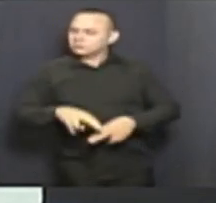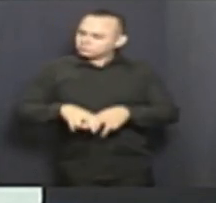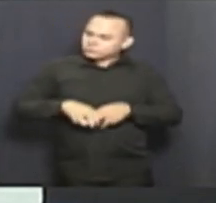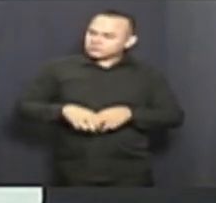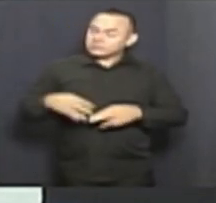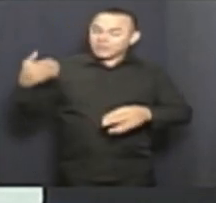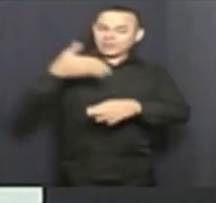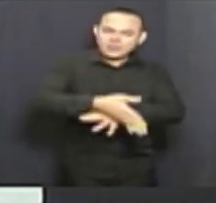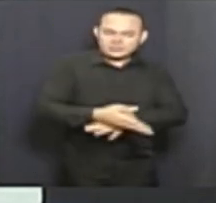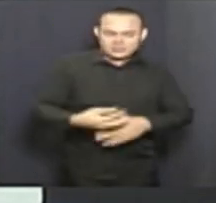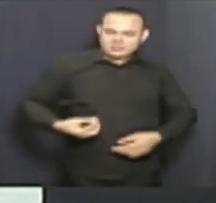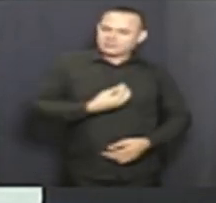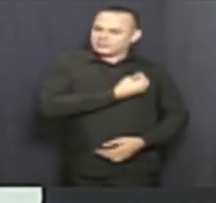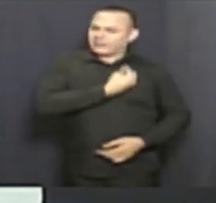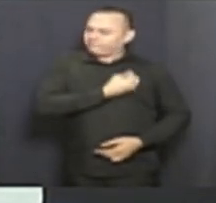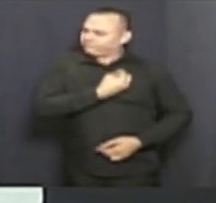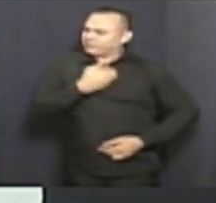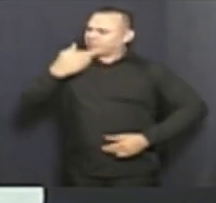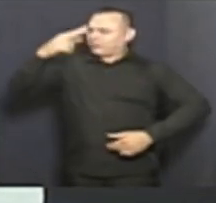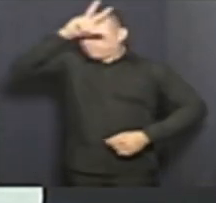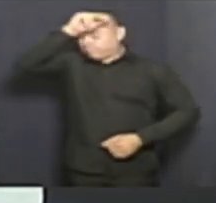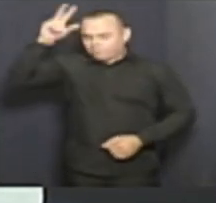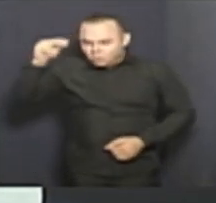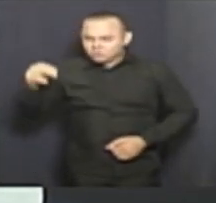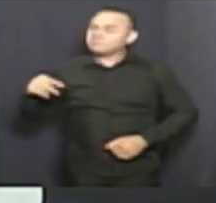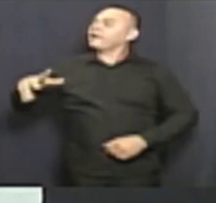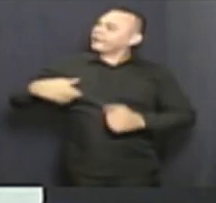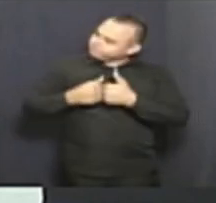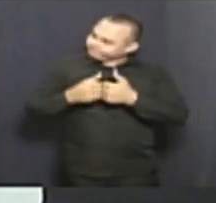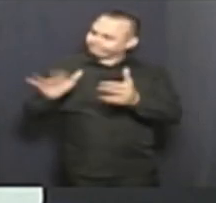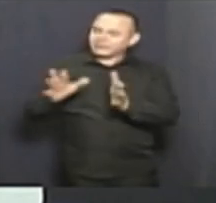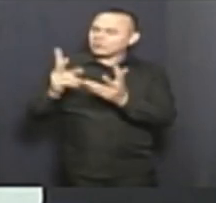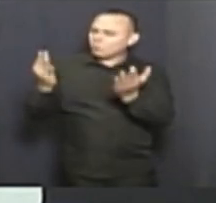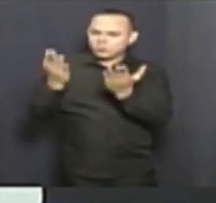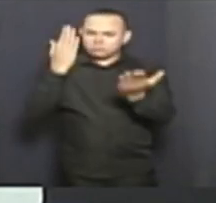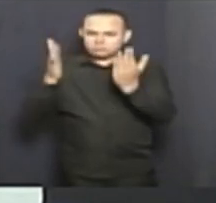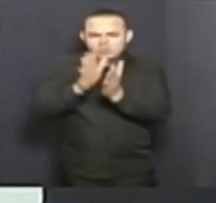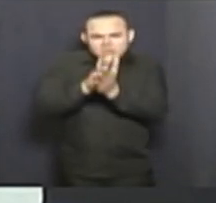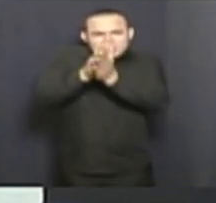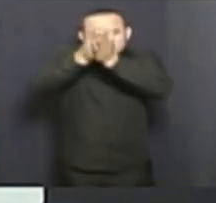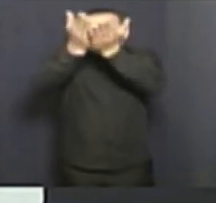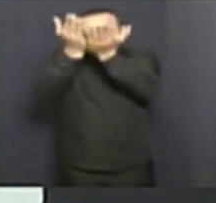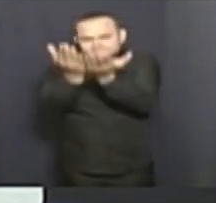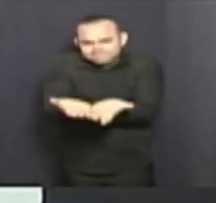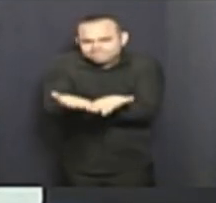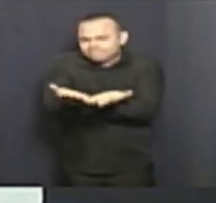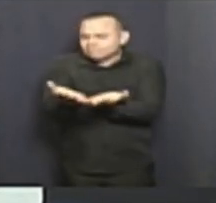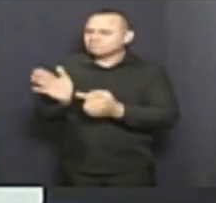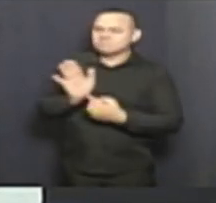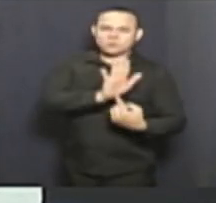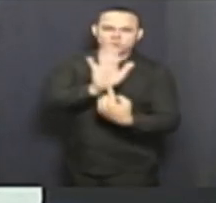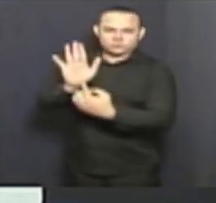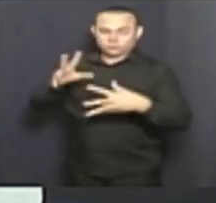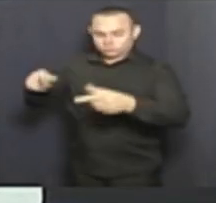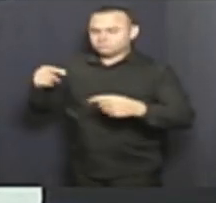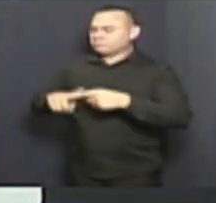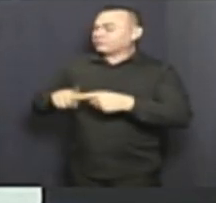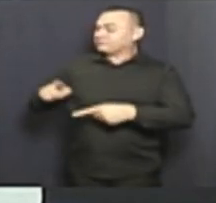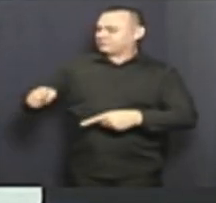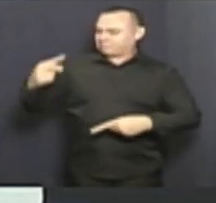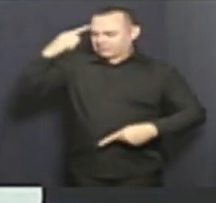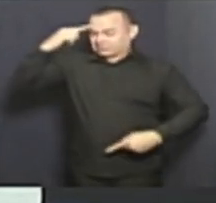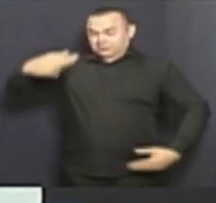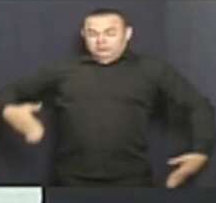livro aberto mesmo enfrentando a intolerância mesmo enfrentando pessoas igual você que quer ser o paladino da